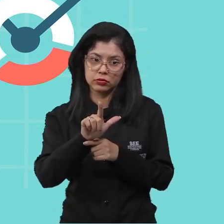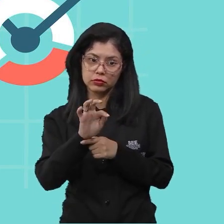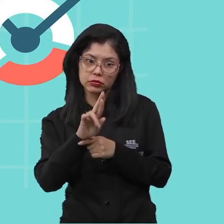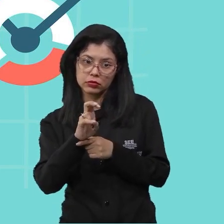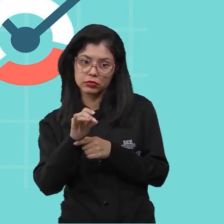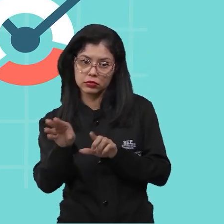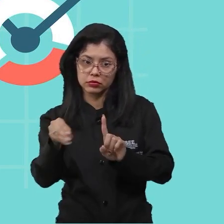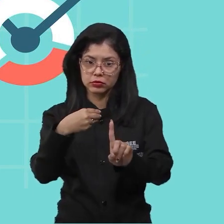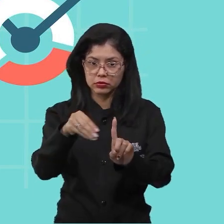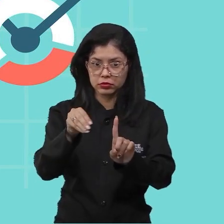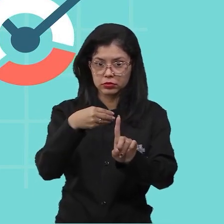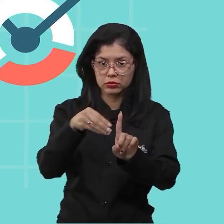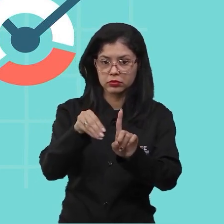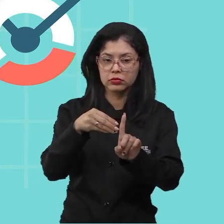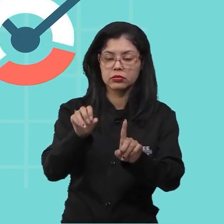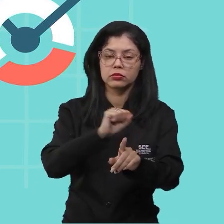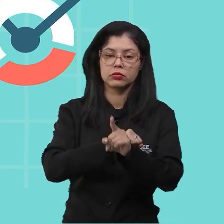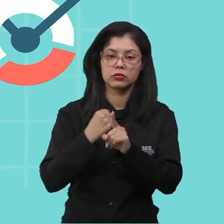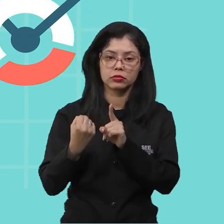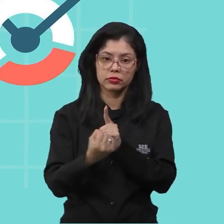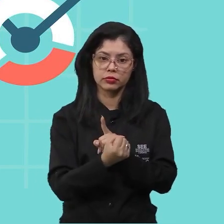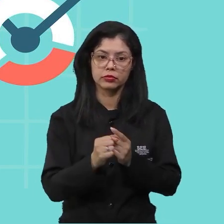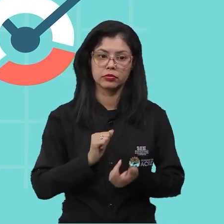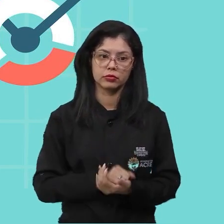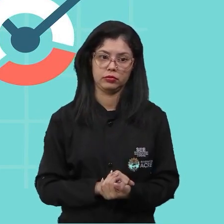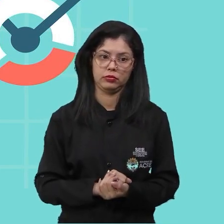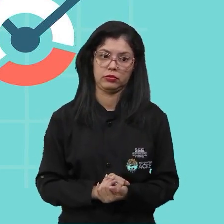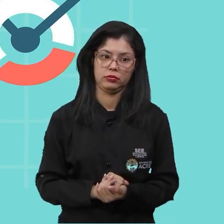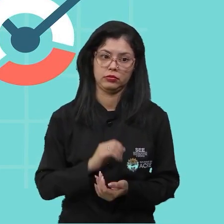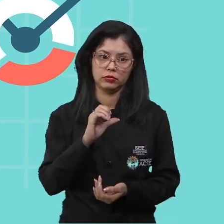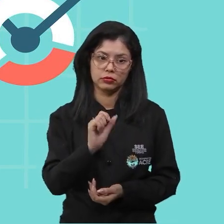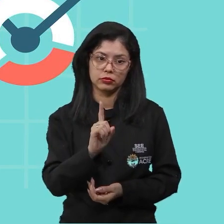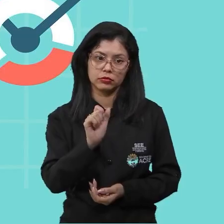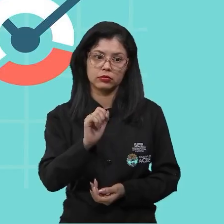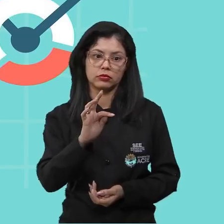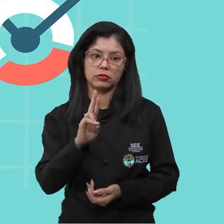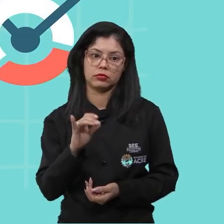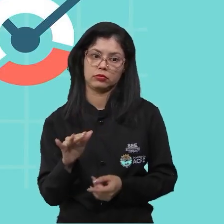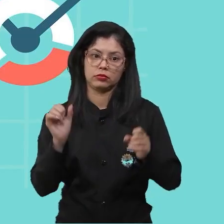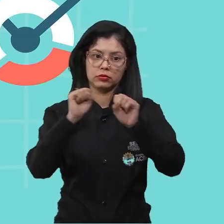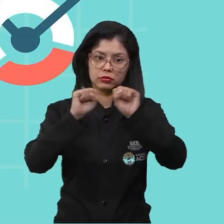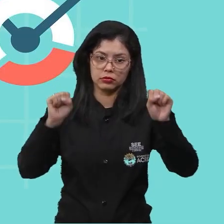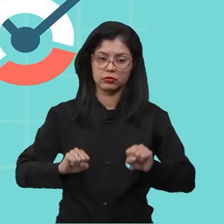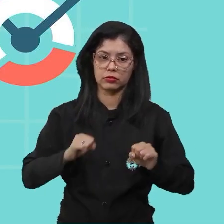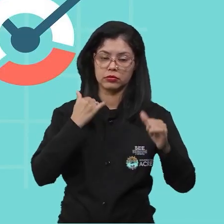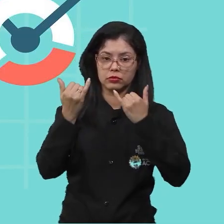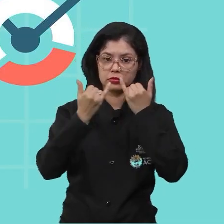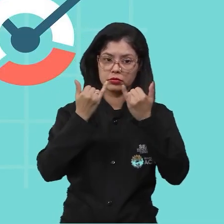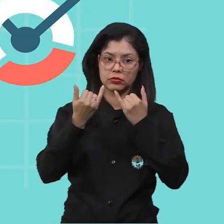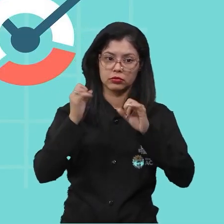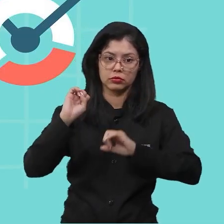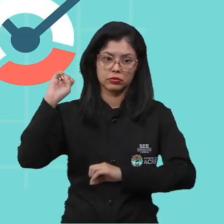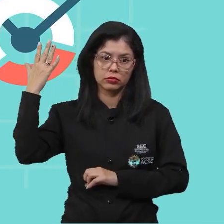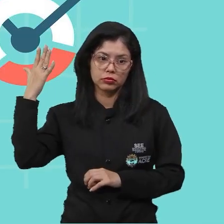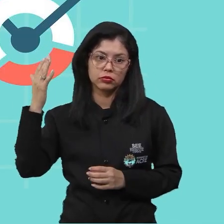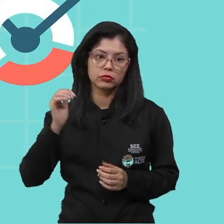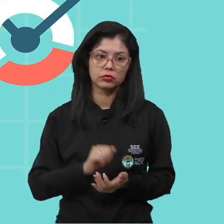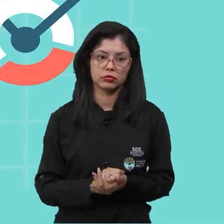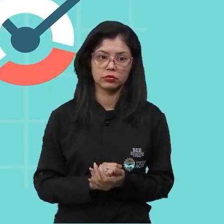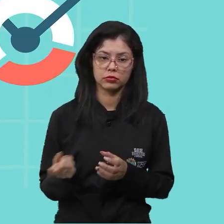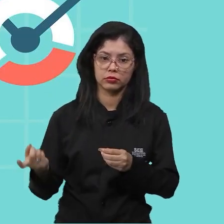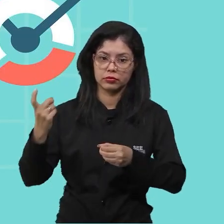da Vulnerabilidade Social, o DataSUS, que é uma plataforma que, no caso, ela